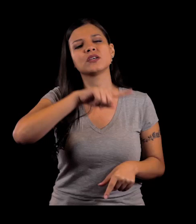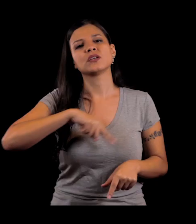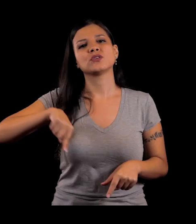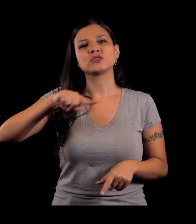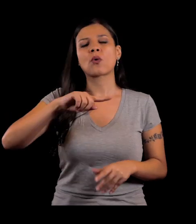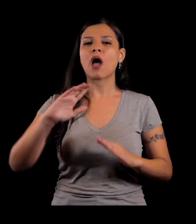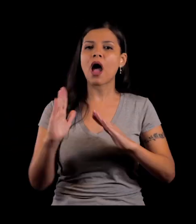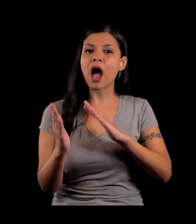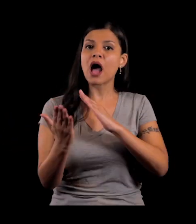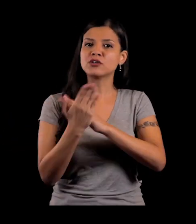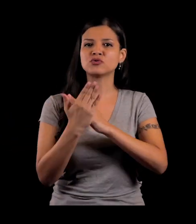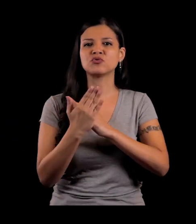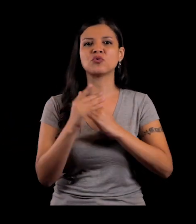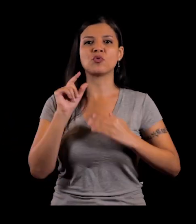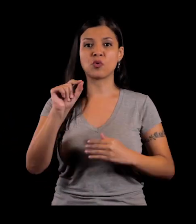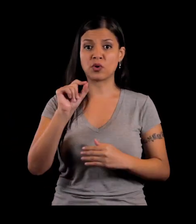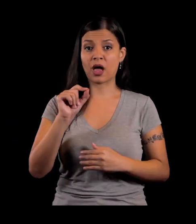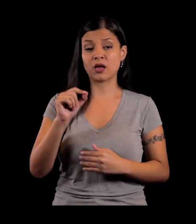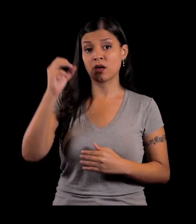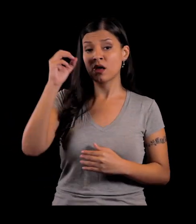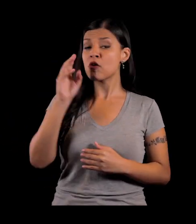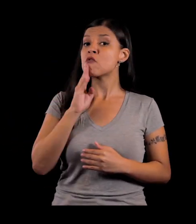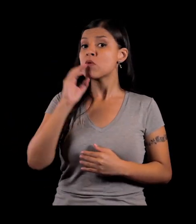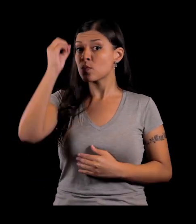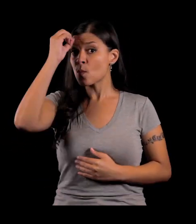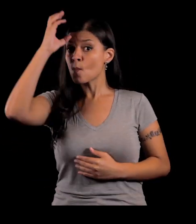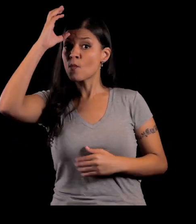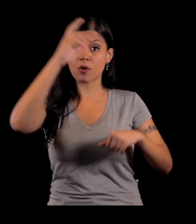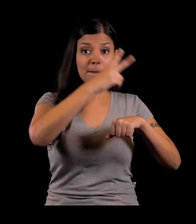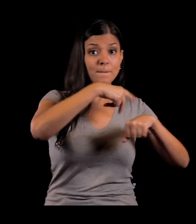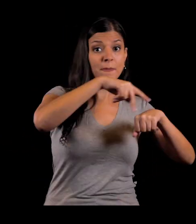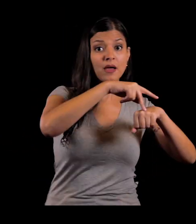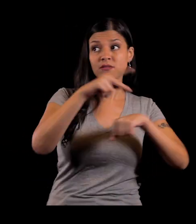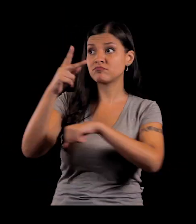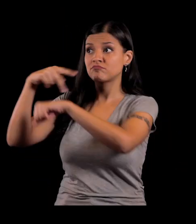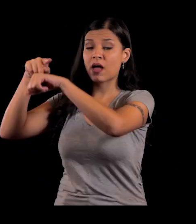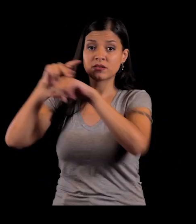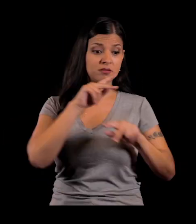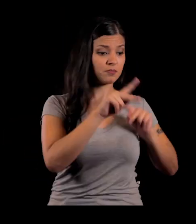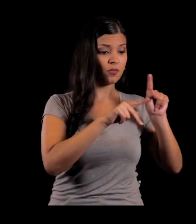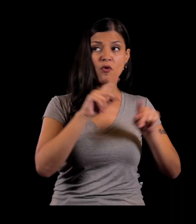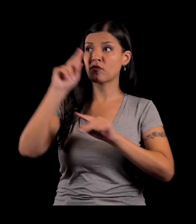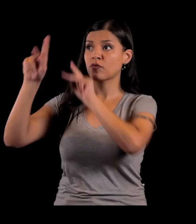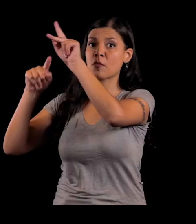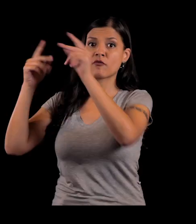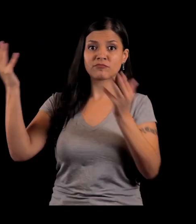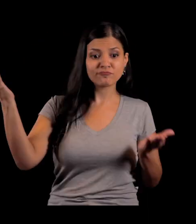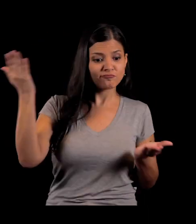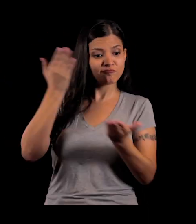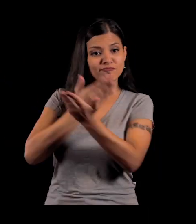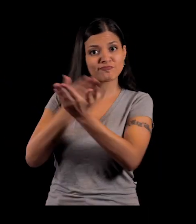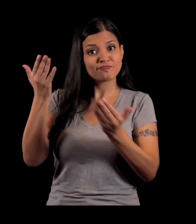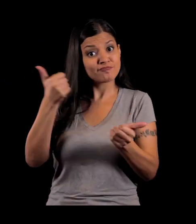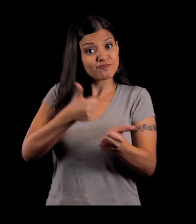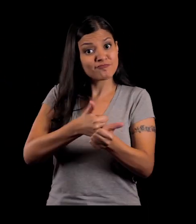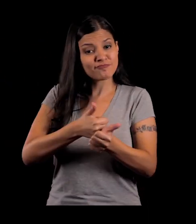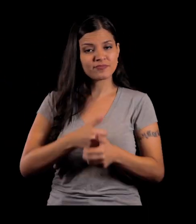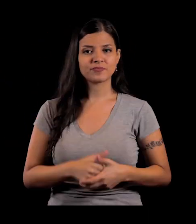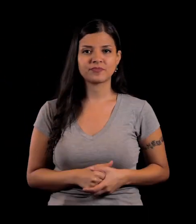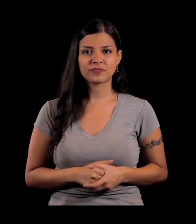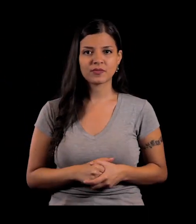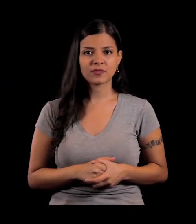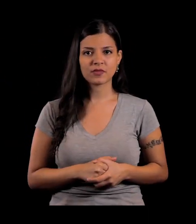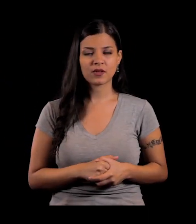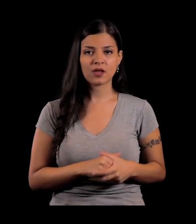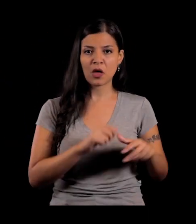contribui para a aproximação do conhecimento entre os dois povos. Eu acho que o povo brasileiro também não